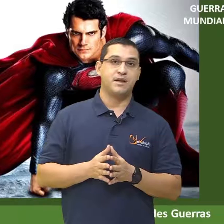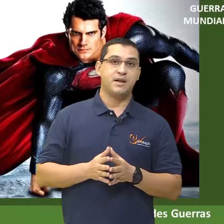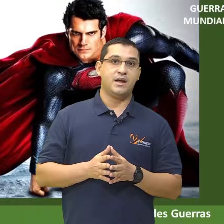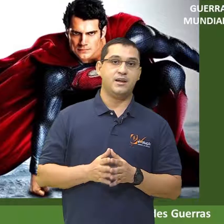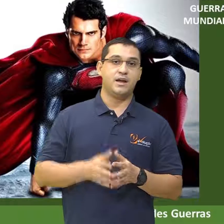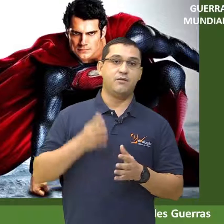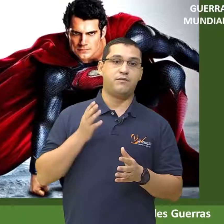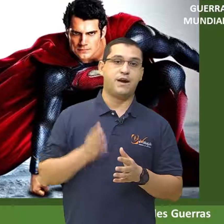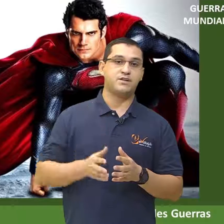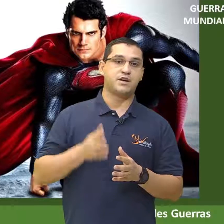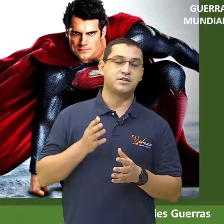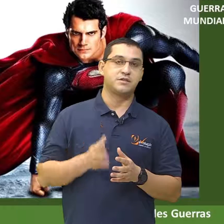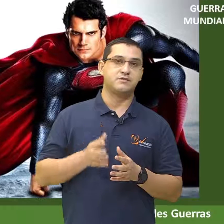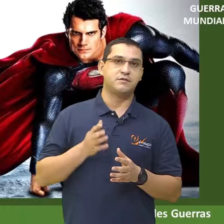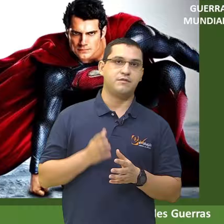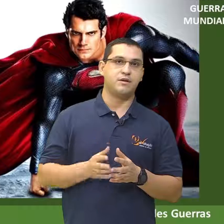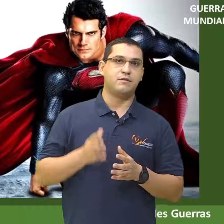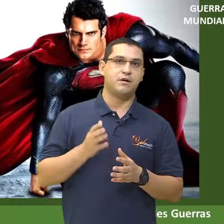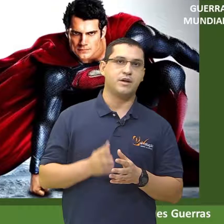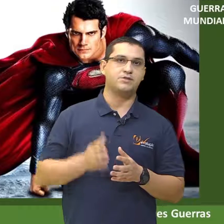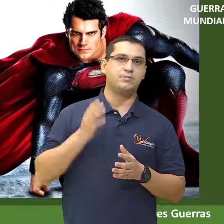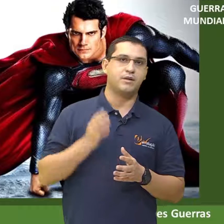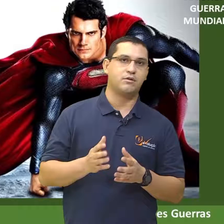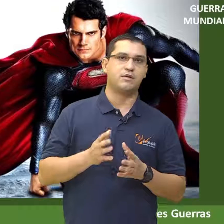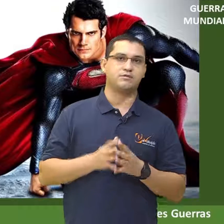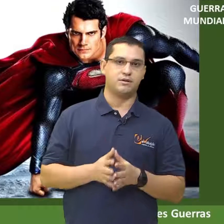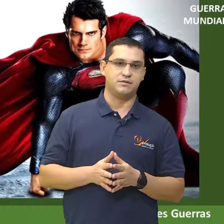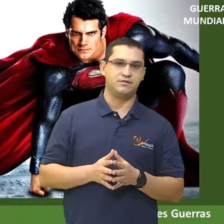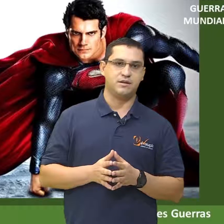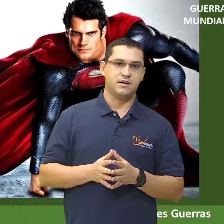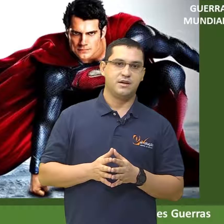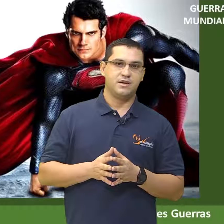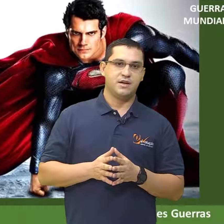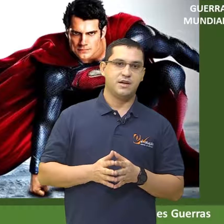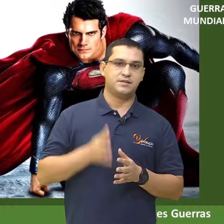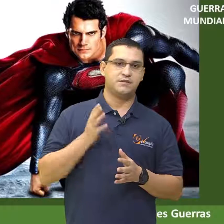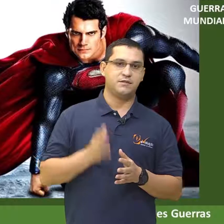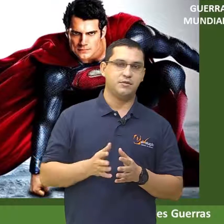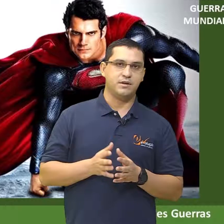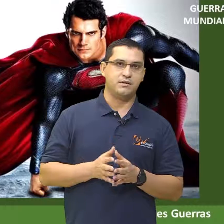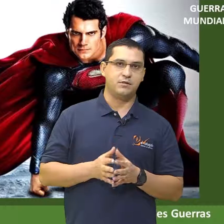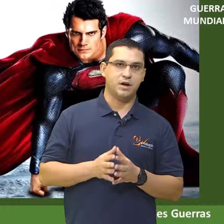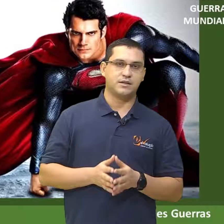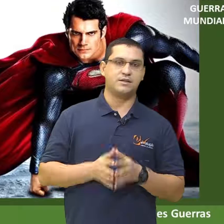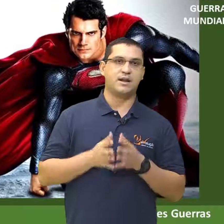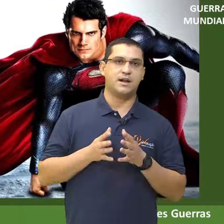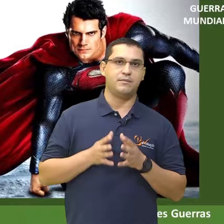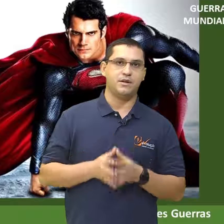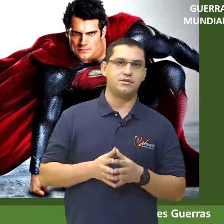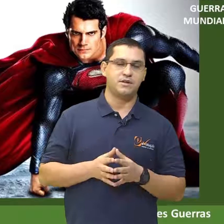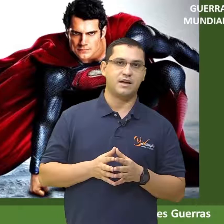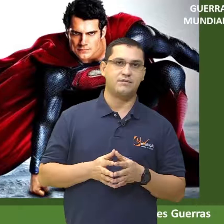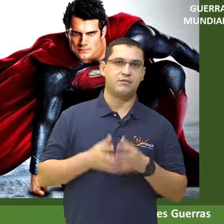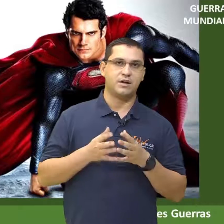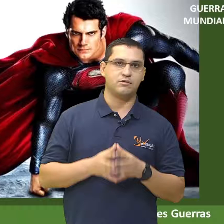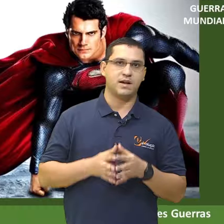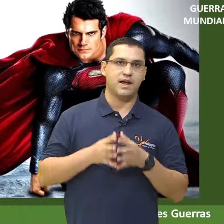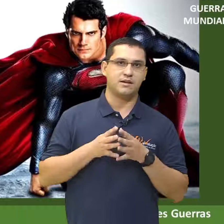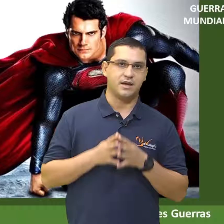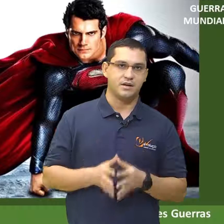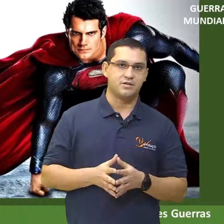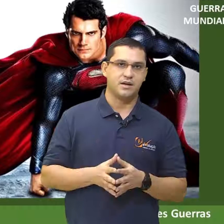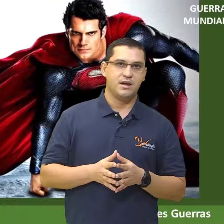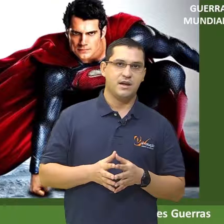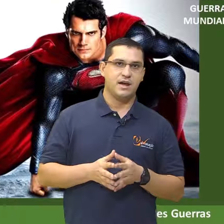planeta, ele não faz questão de viver como alguém superior aos humanos. E nesse filme, nota-se claramente que a figura do